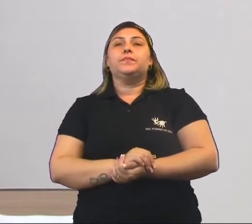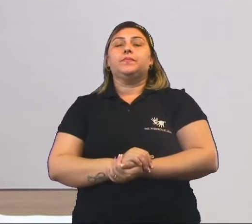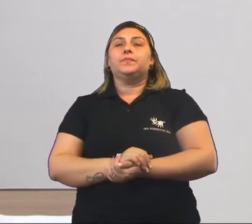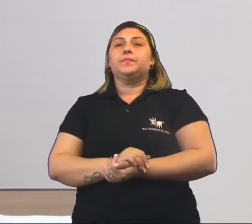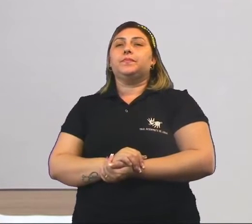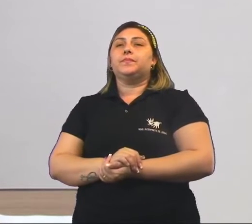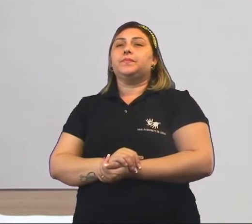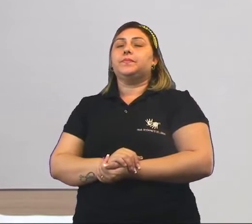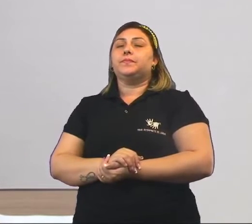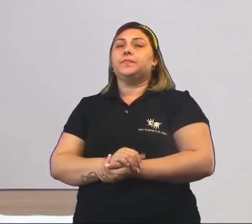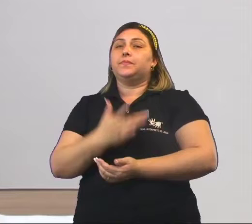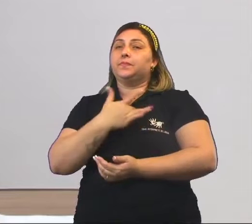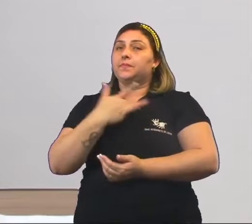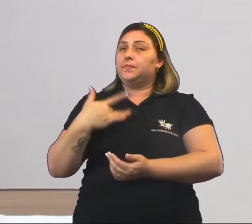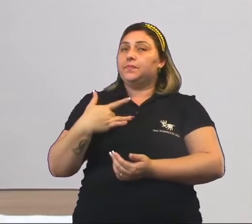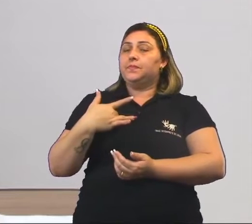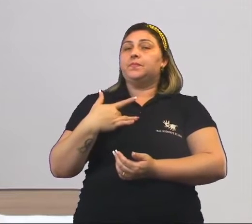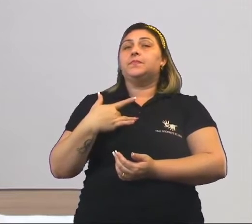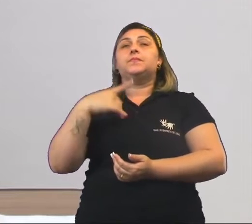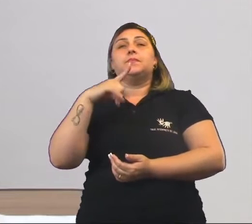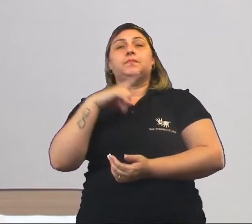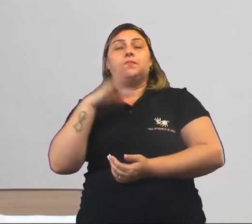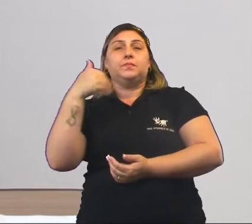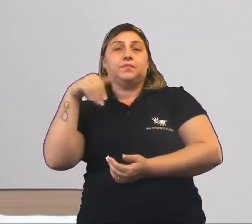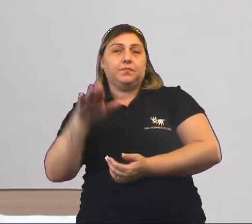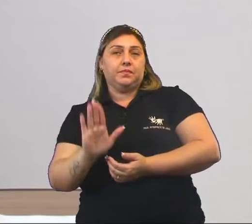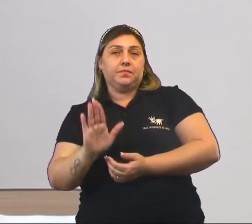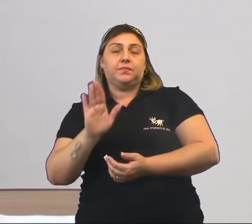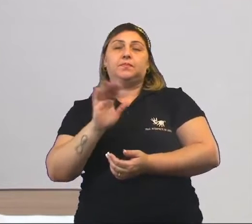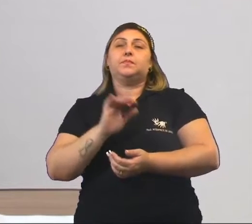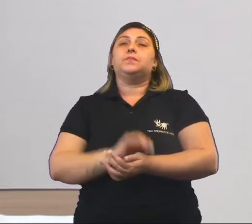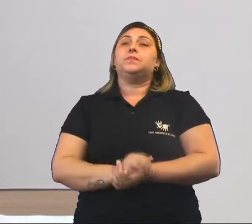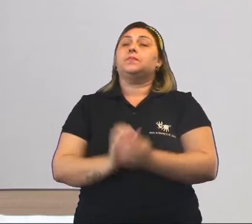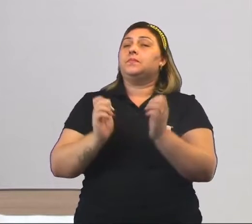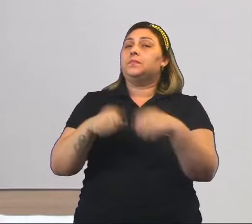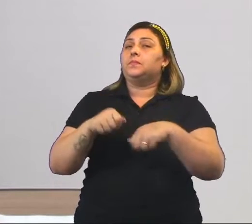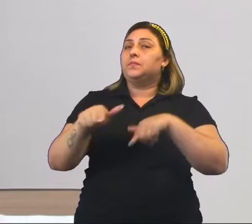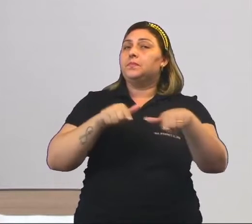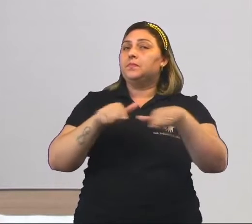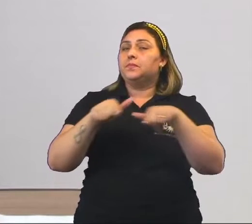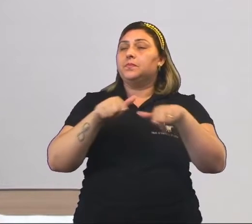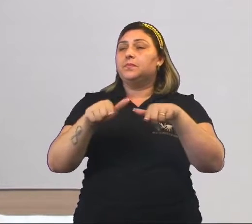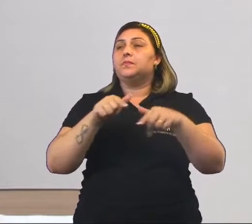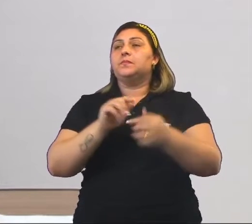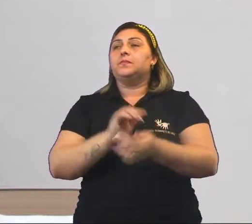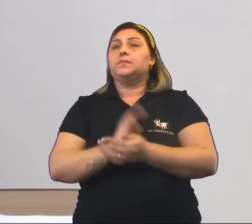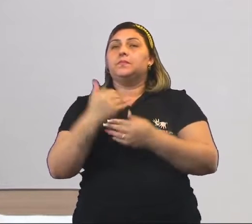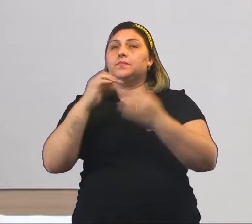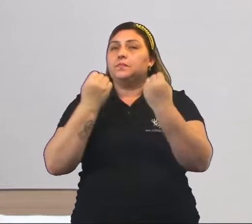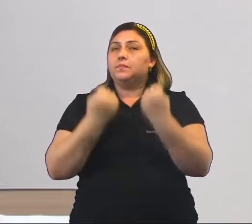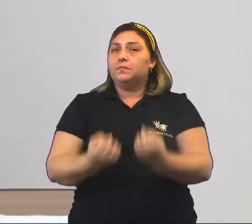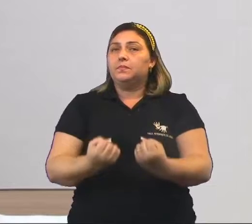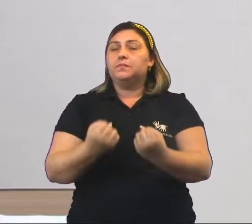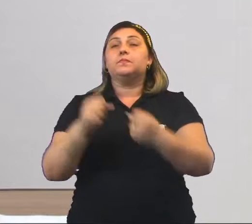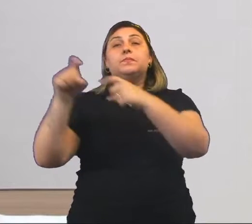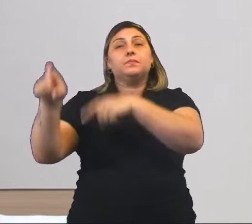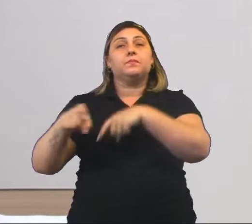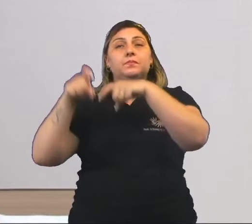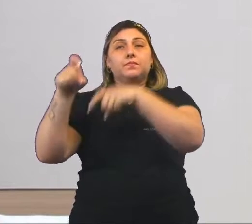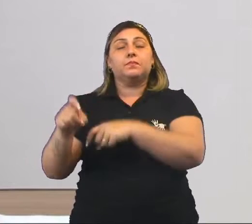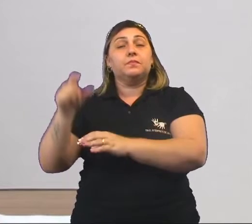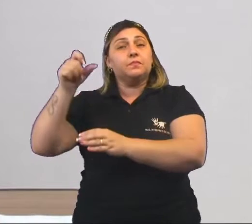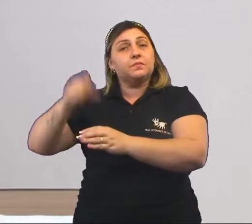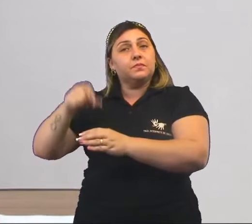homens fortes e saudáveis jovens, para eles terem mais possibilidade de trabalhar e fazer certas atividades mais pesadas nas fazendas e